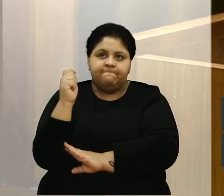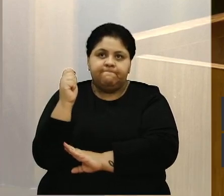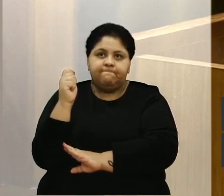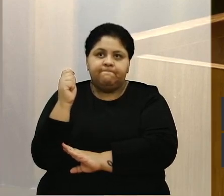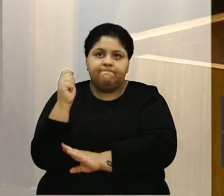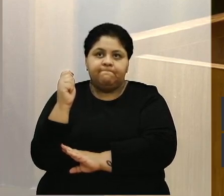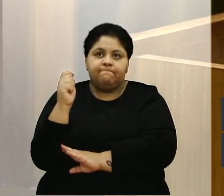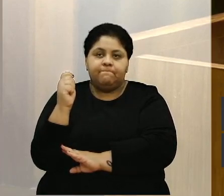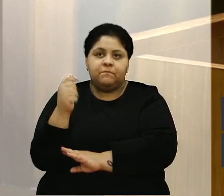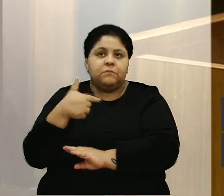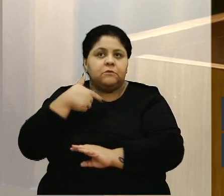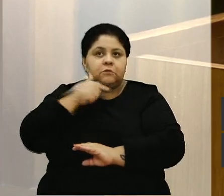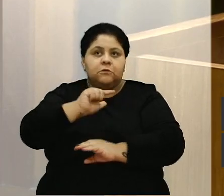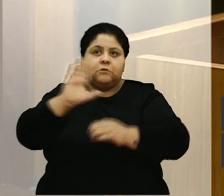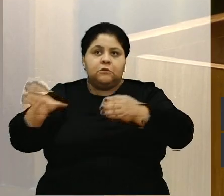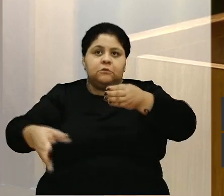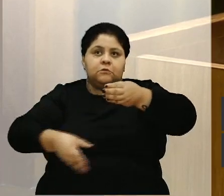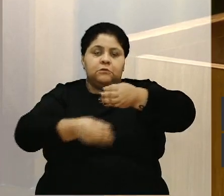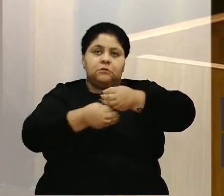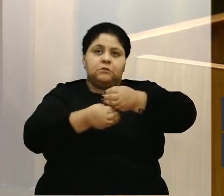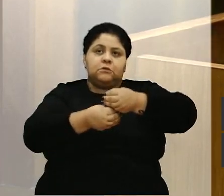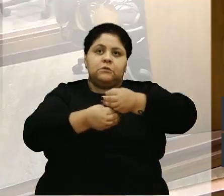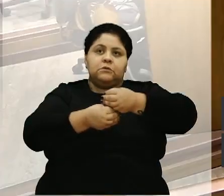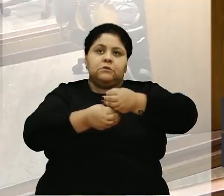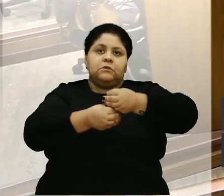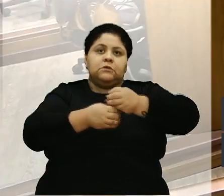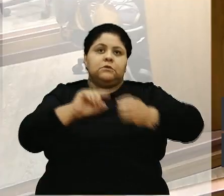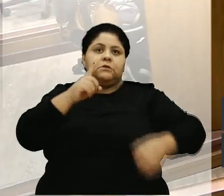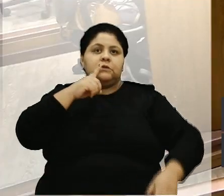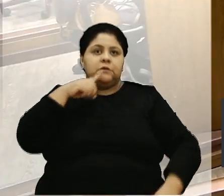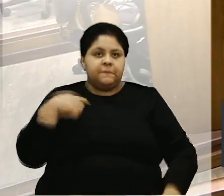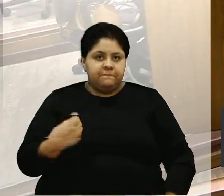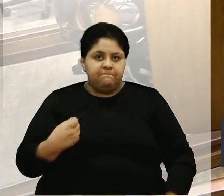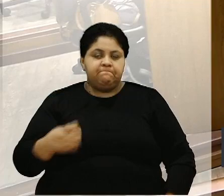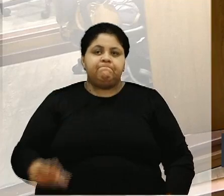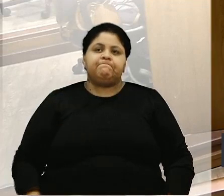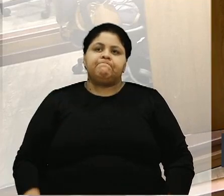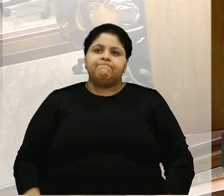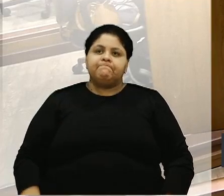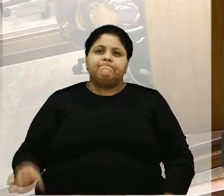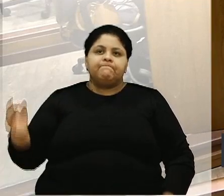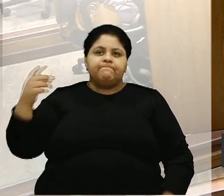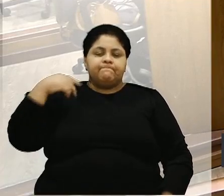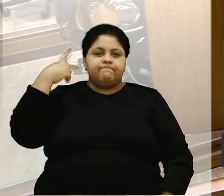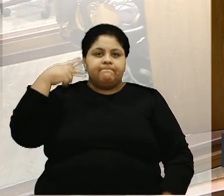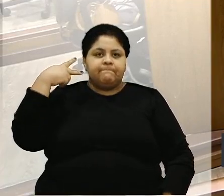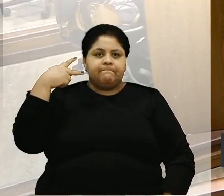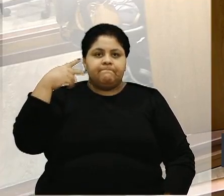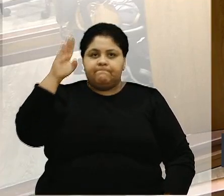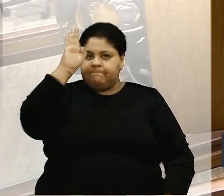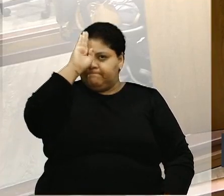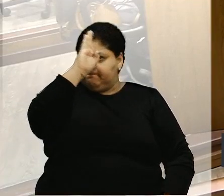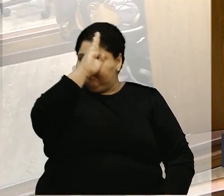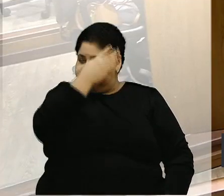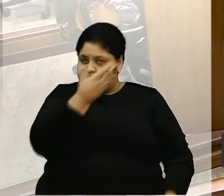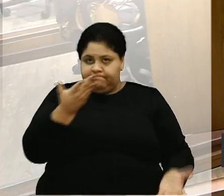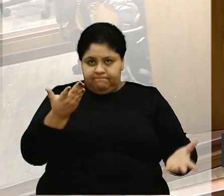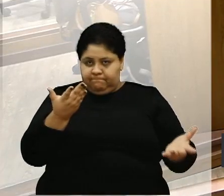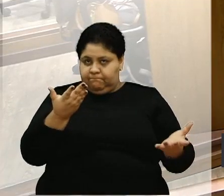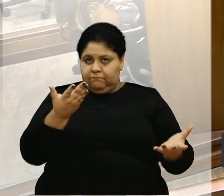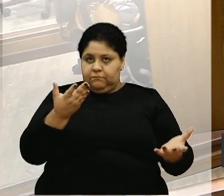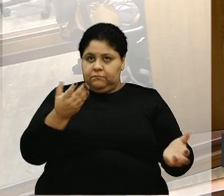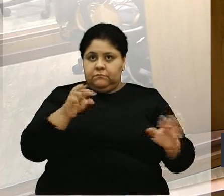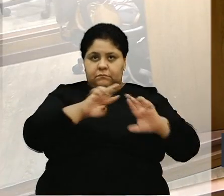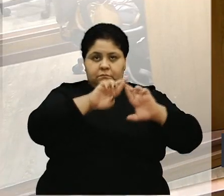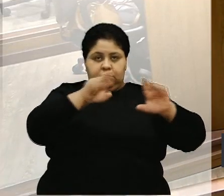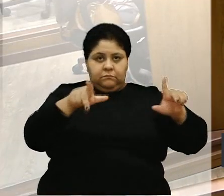vamos poder. Sua parte, vereadora Gladys. Depois o vereador. Vereador Bressan, ao contrário do